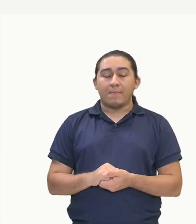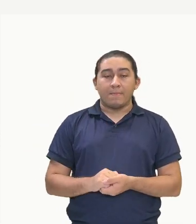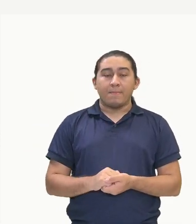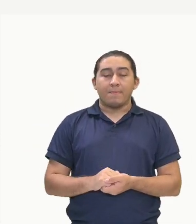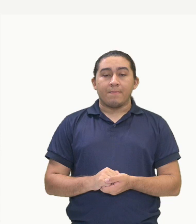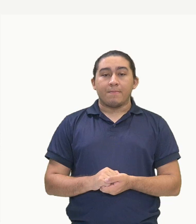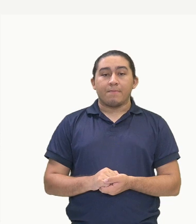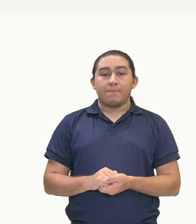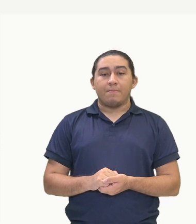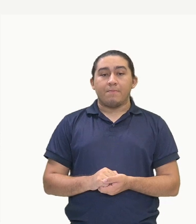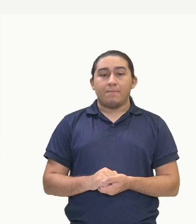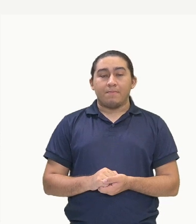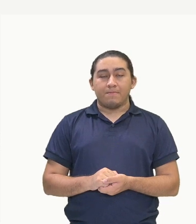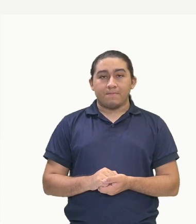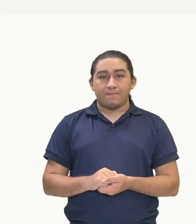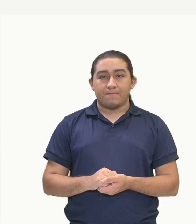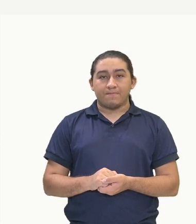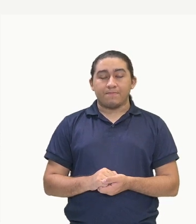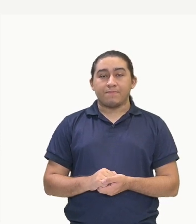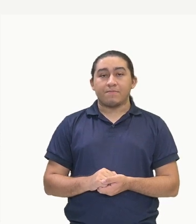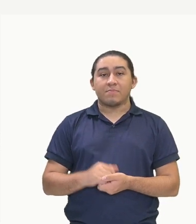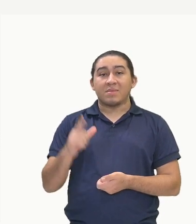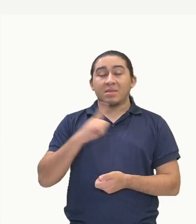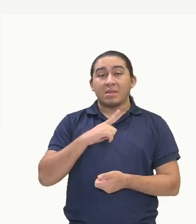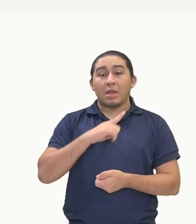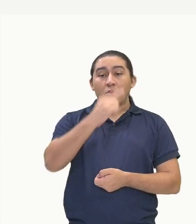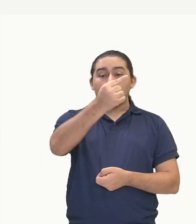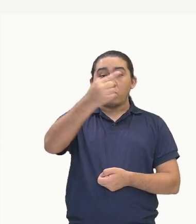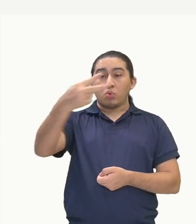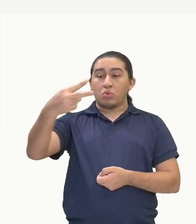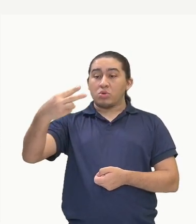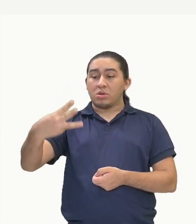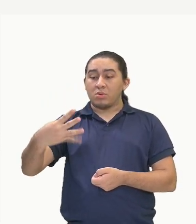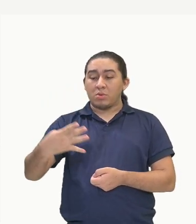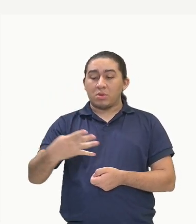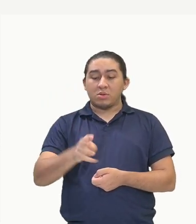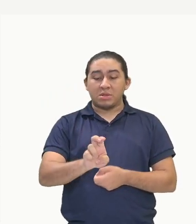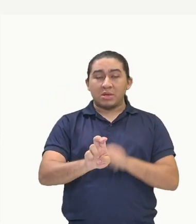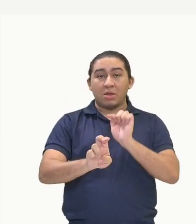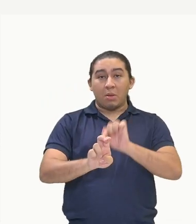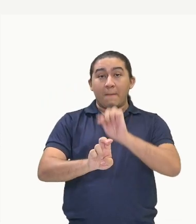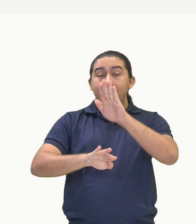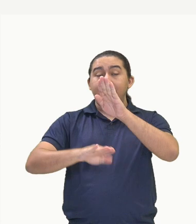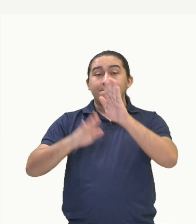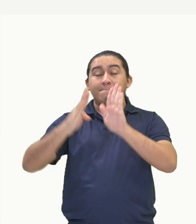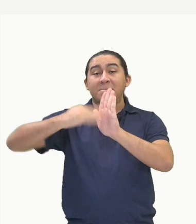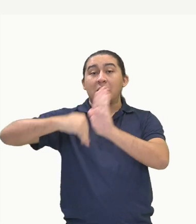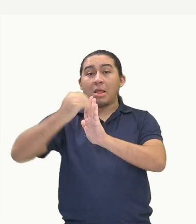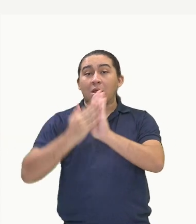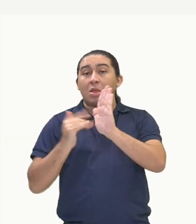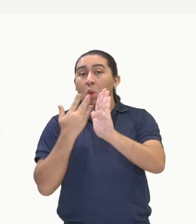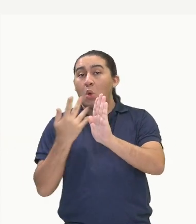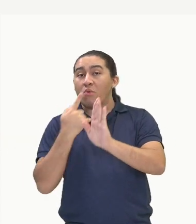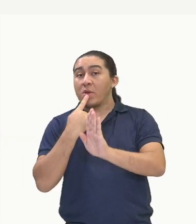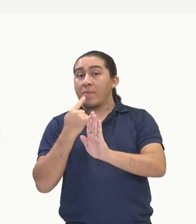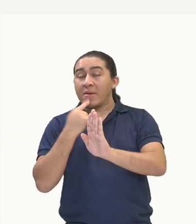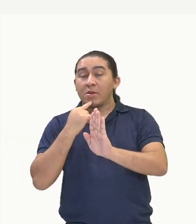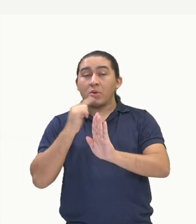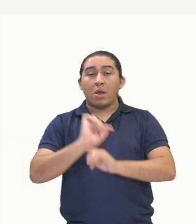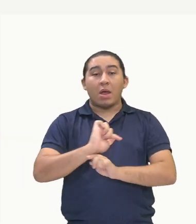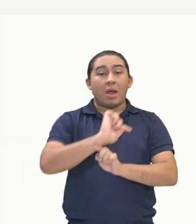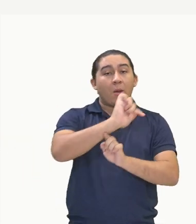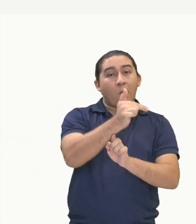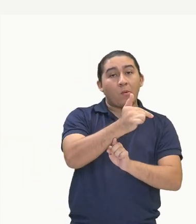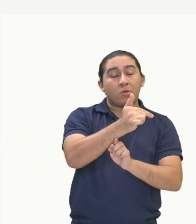Dessas 6 partes, eu tenho 5 pintadas de vermelho. E isso é a representação de 5/6. Assim como na nossa